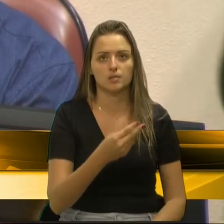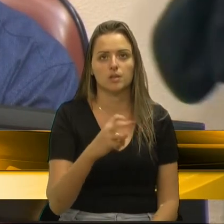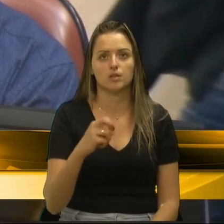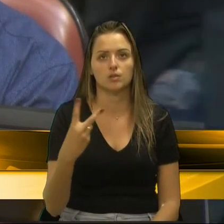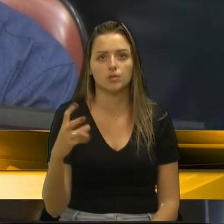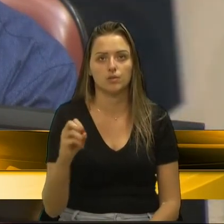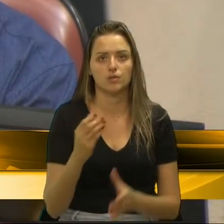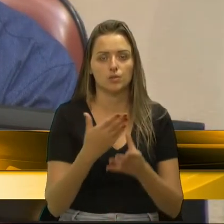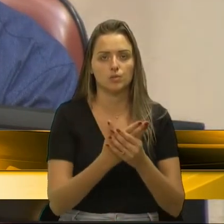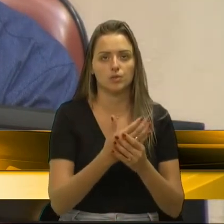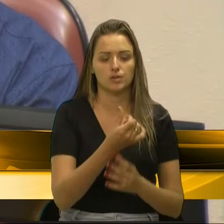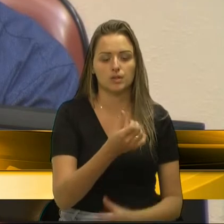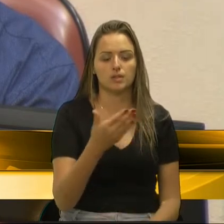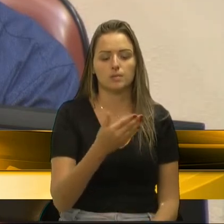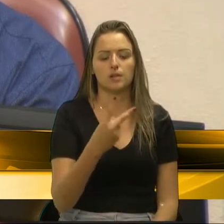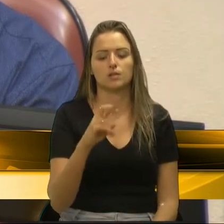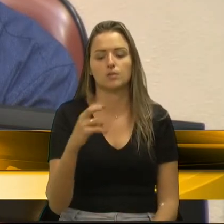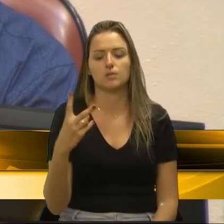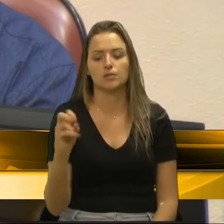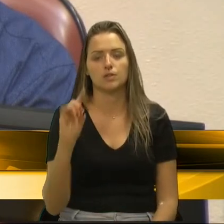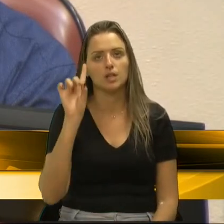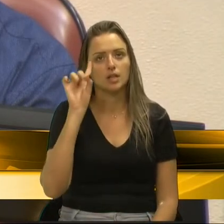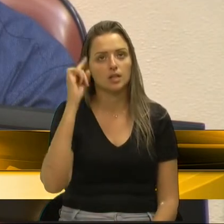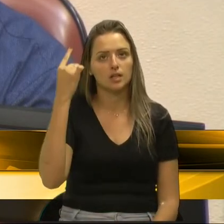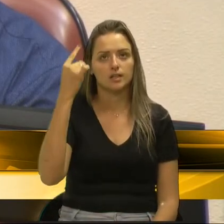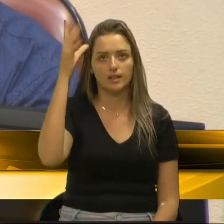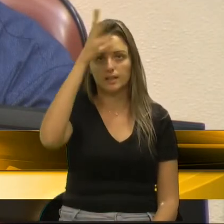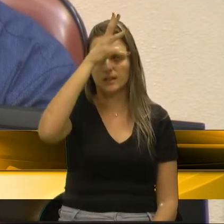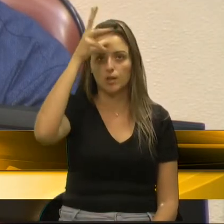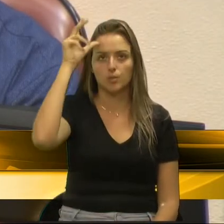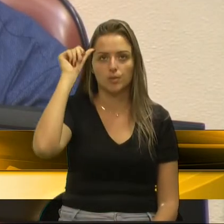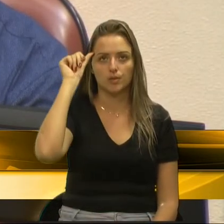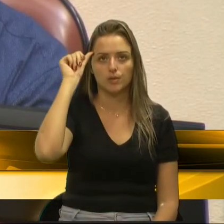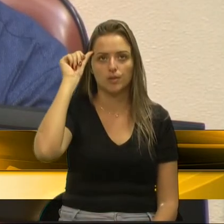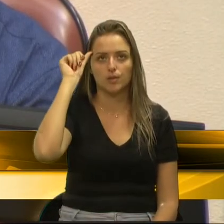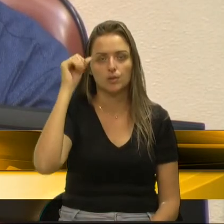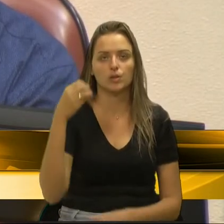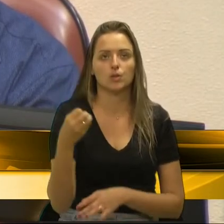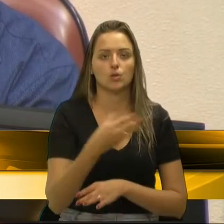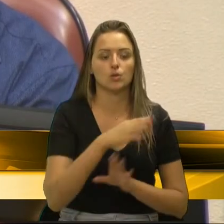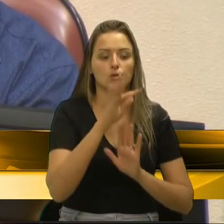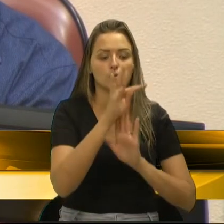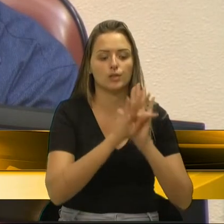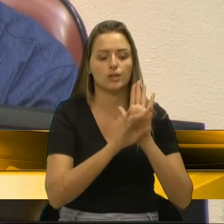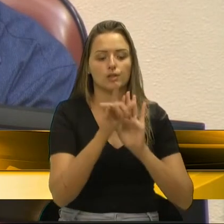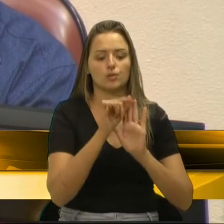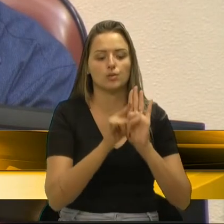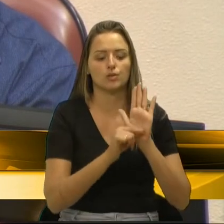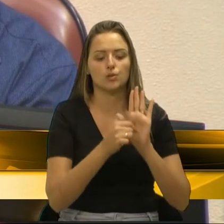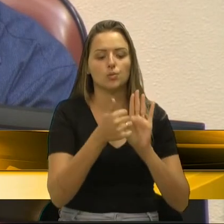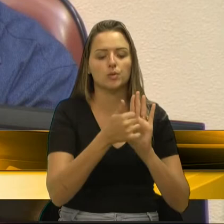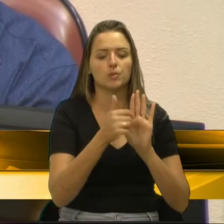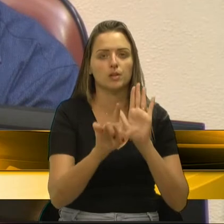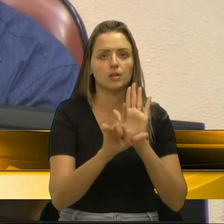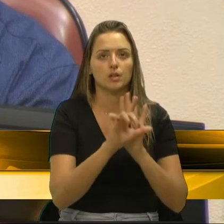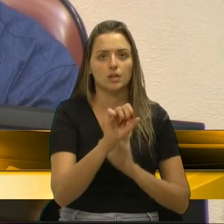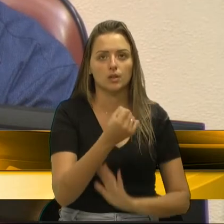no processo número 6/2020, de autoria do Poder Executivo, que dá nova redação ao artigo 1º da lei número